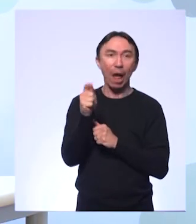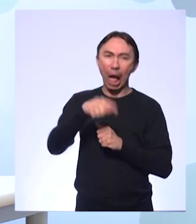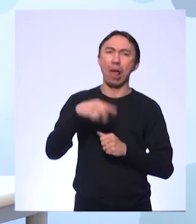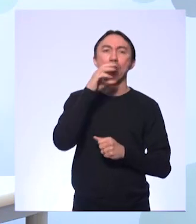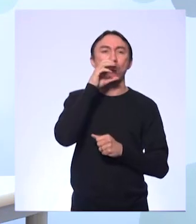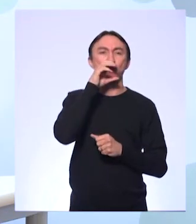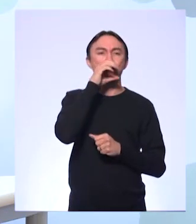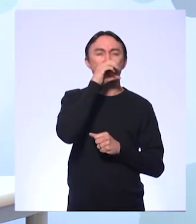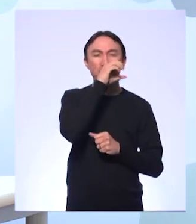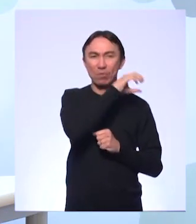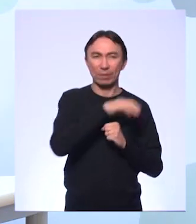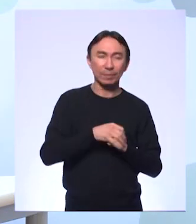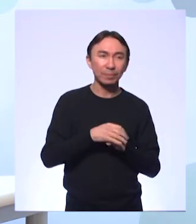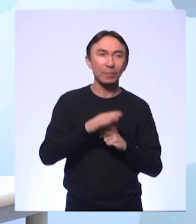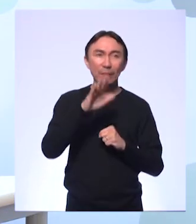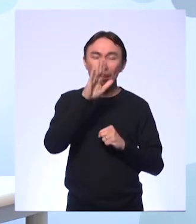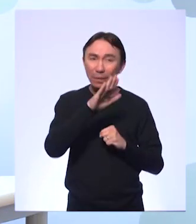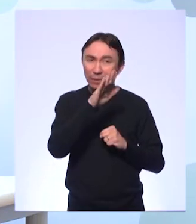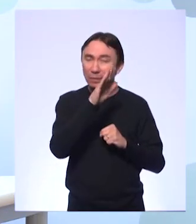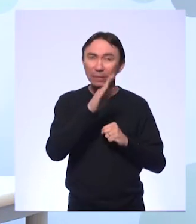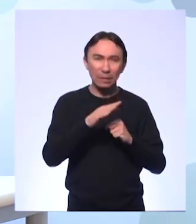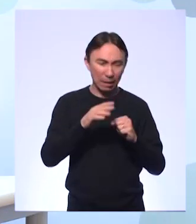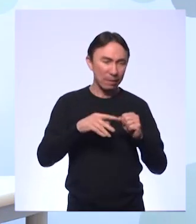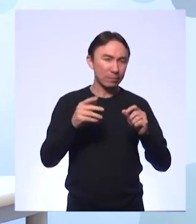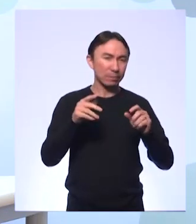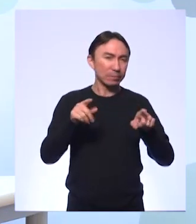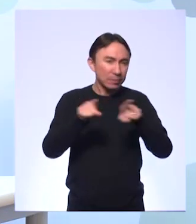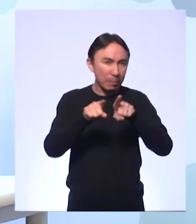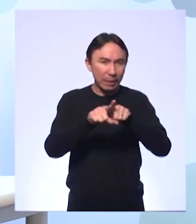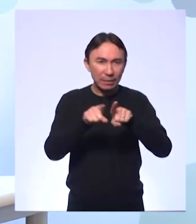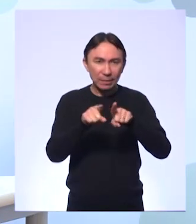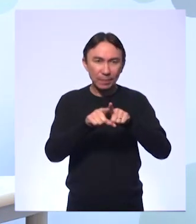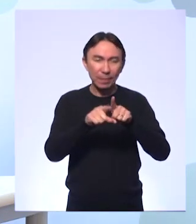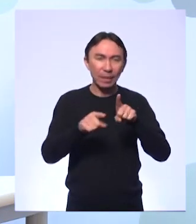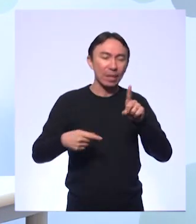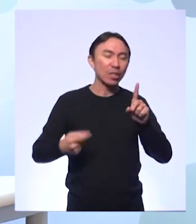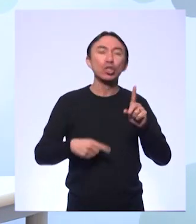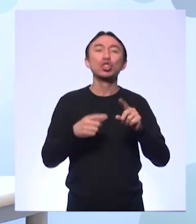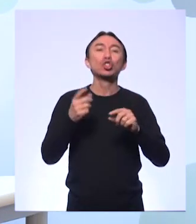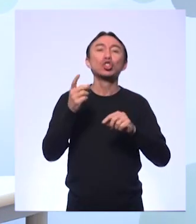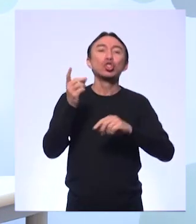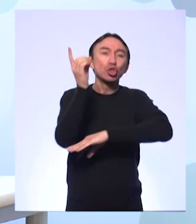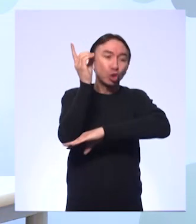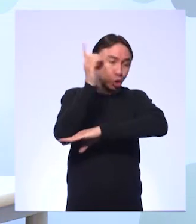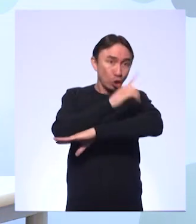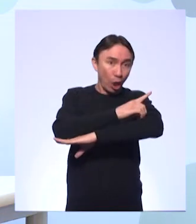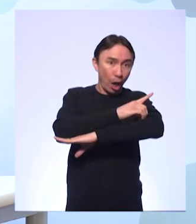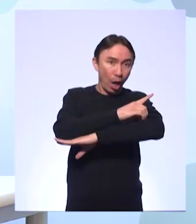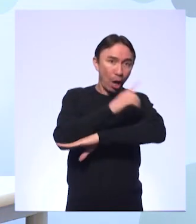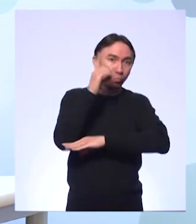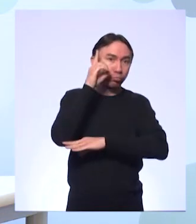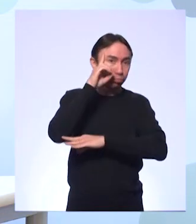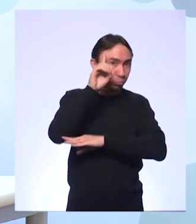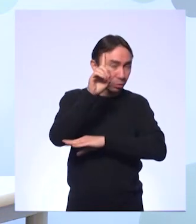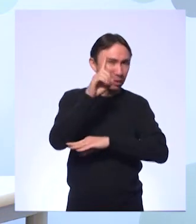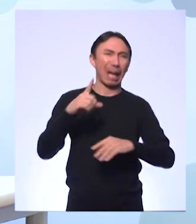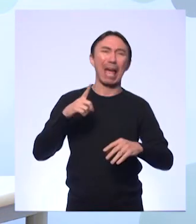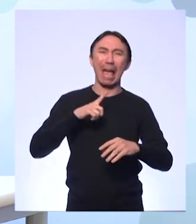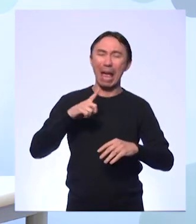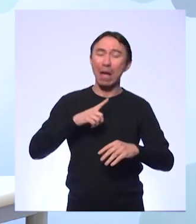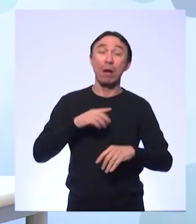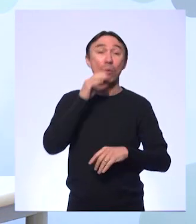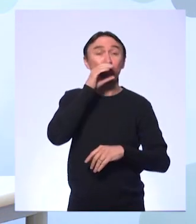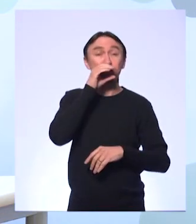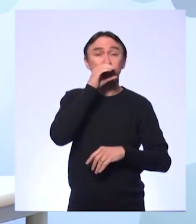térmica na África, ela é grande, ela é alta, porque de dia faz muito calor, em boa parte da região